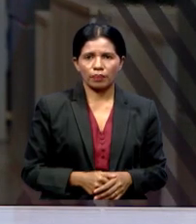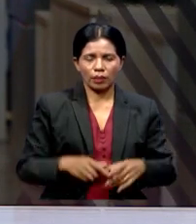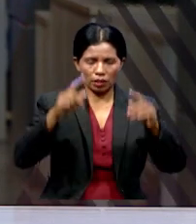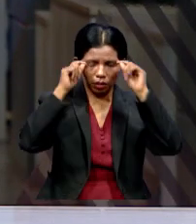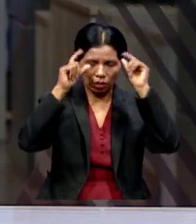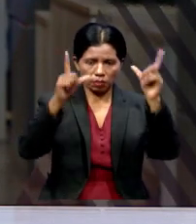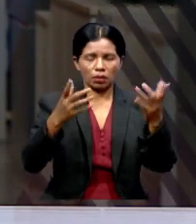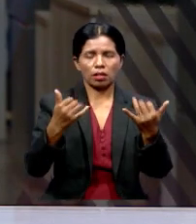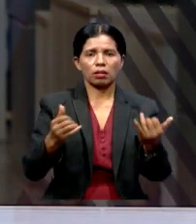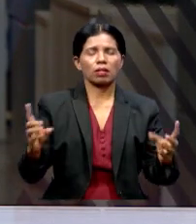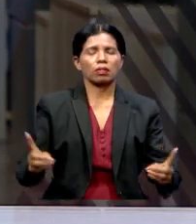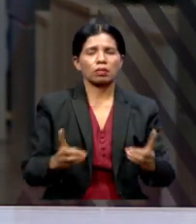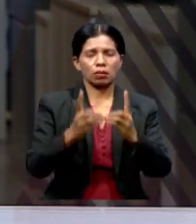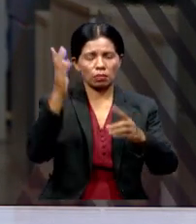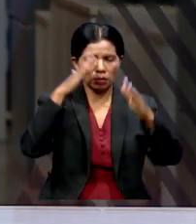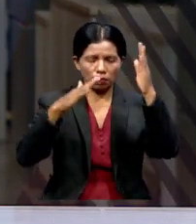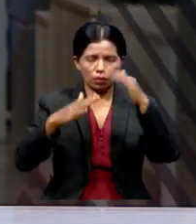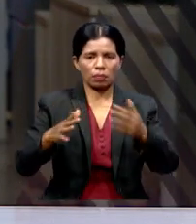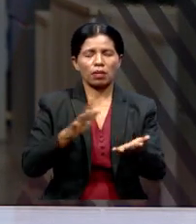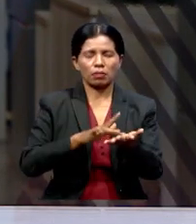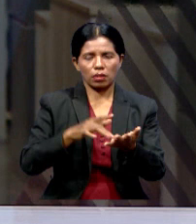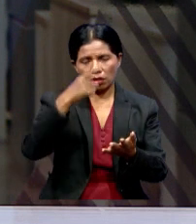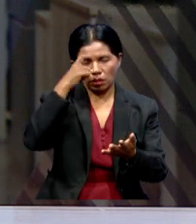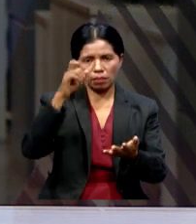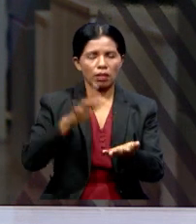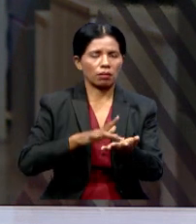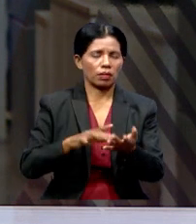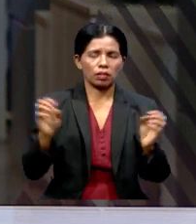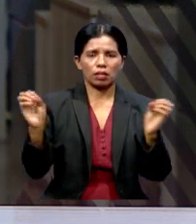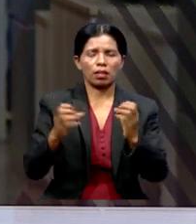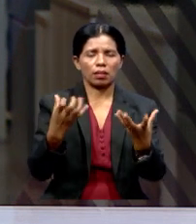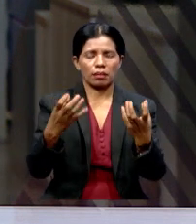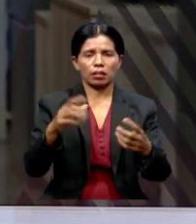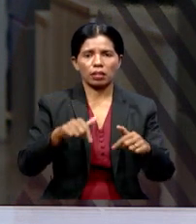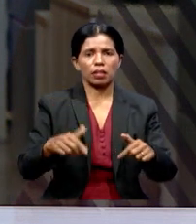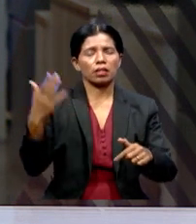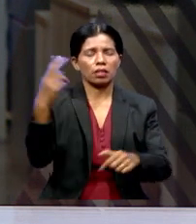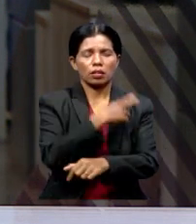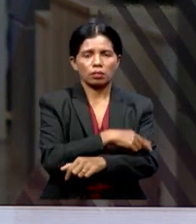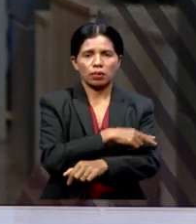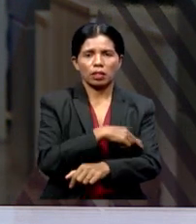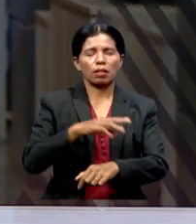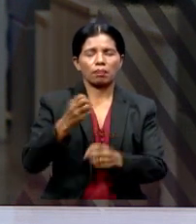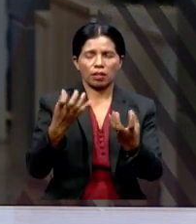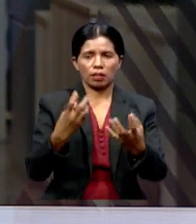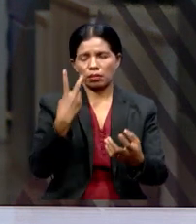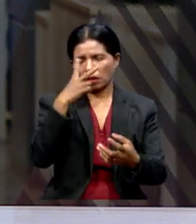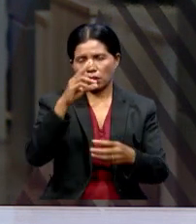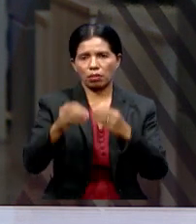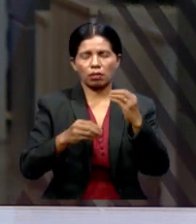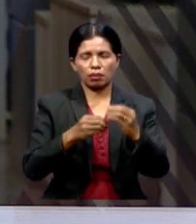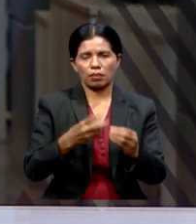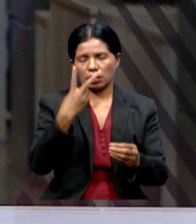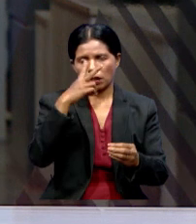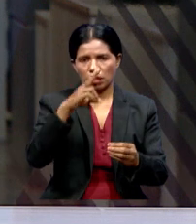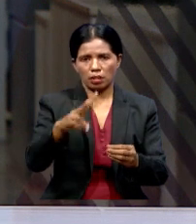Timor-Leste da UNE enfrenta problema crise em Moro, também estoca em Moro, lá suficiente e a centro saúde Sira. A Tatiana clínica no assunto, né?